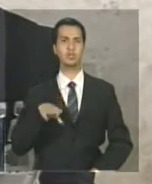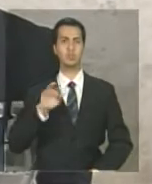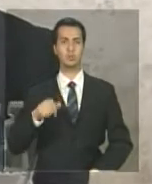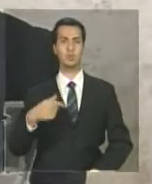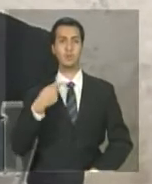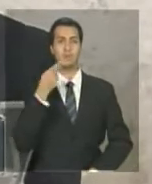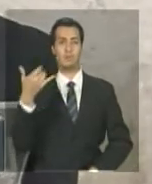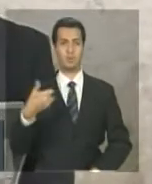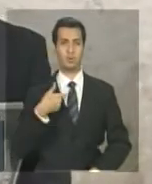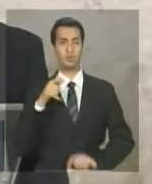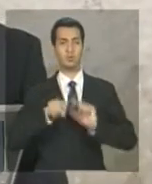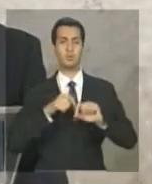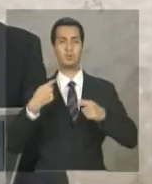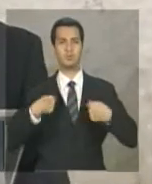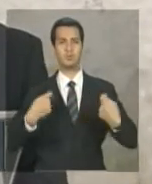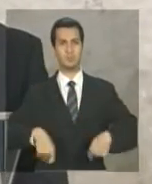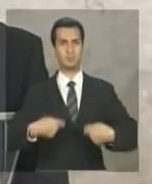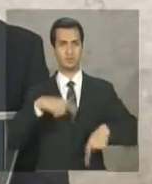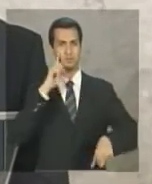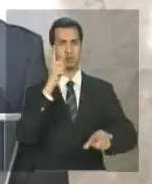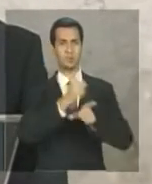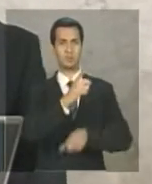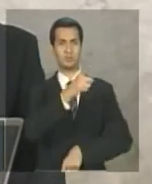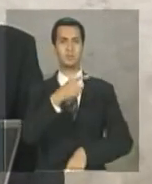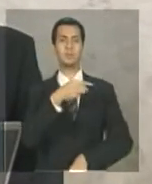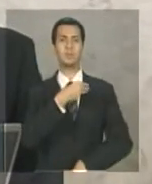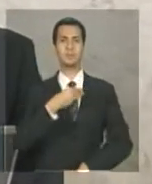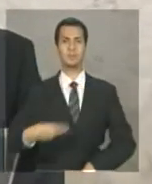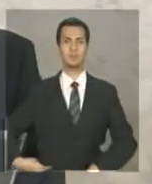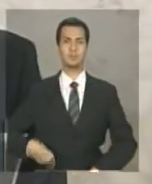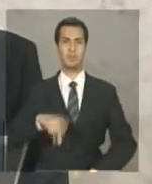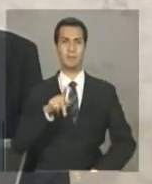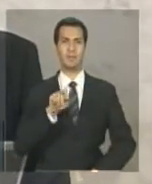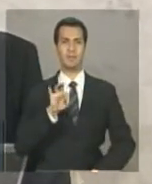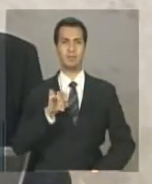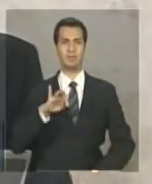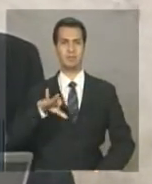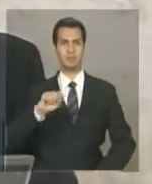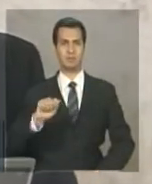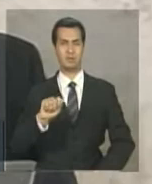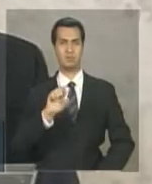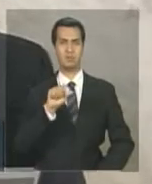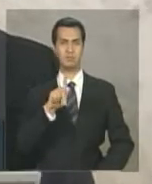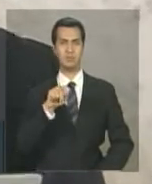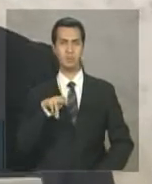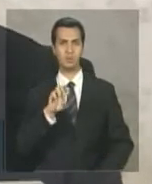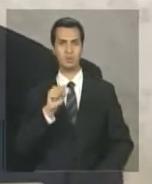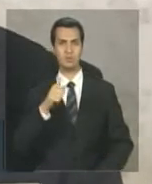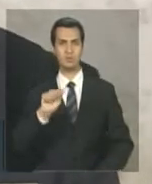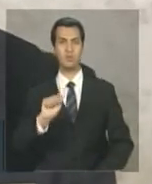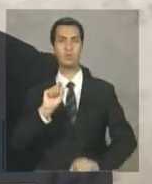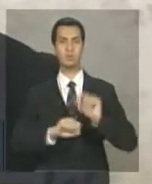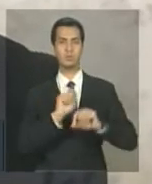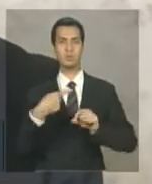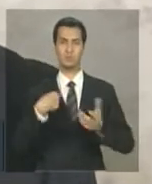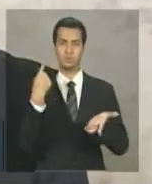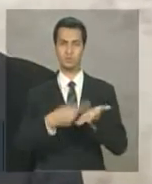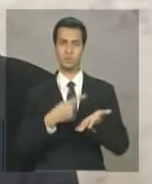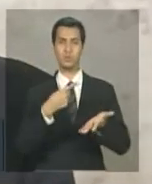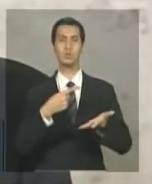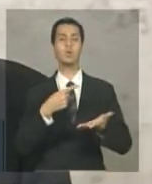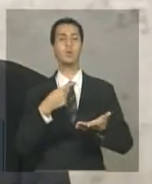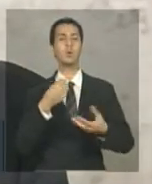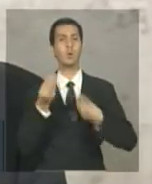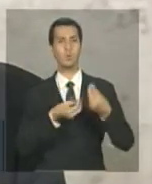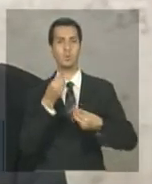chanceler Patrícia Espinosa, justamente para marcar a primeira reunião desse processo negociador que foi desencadeado